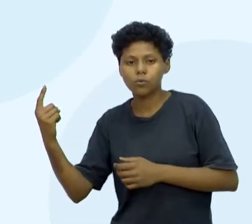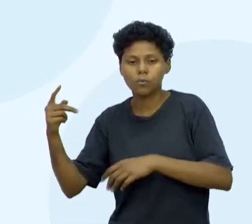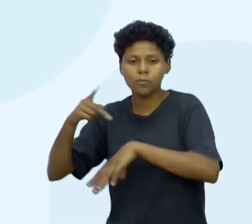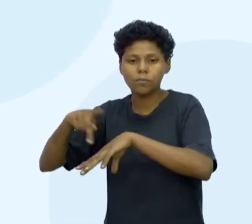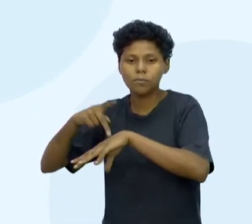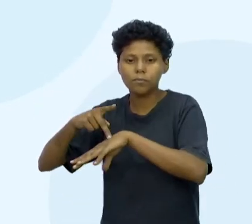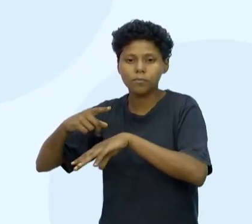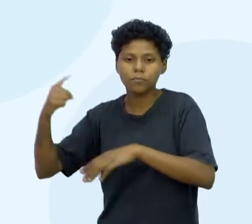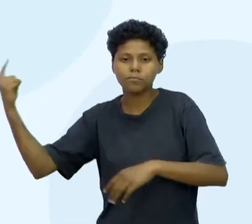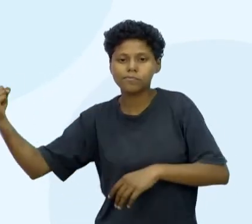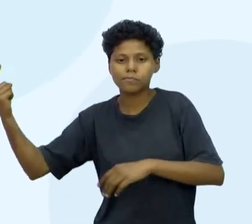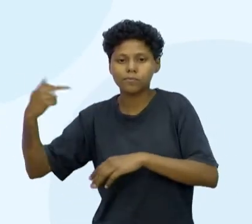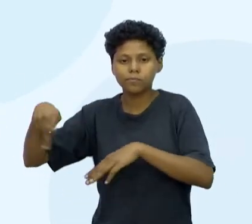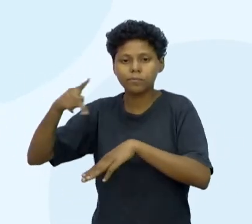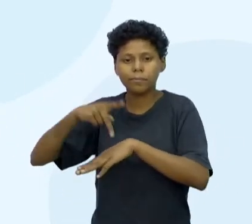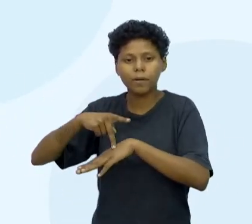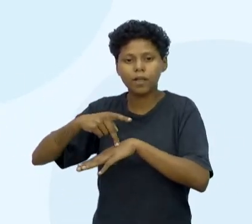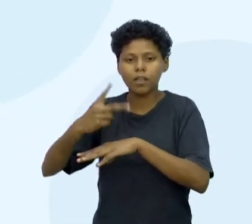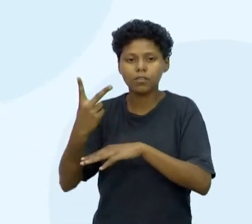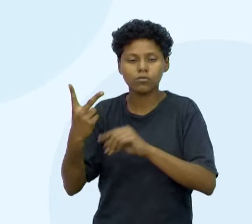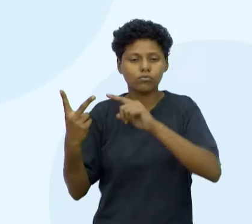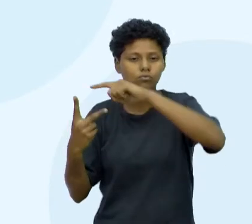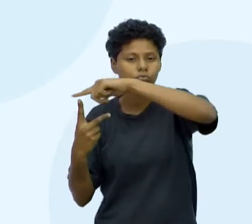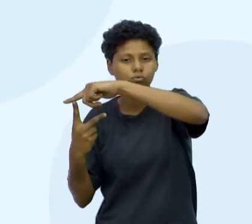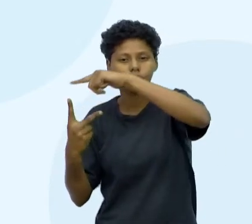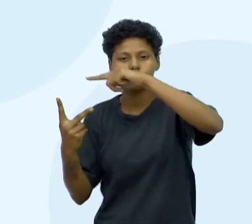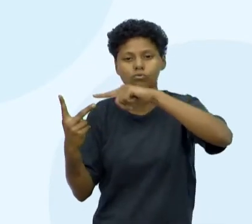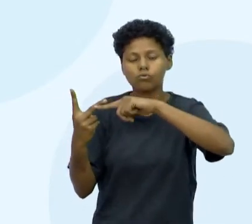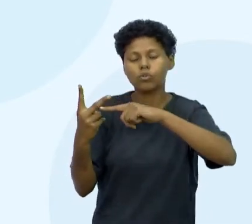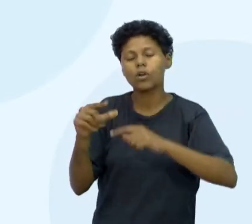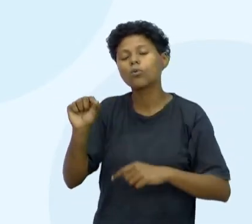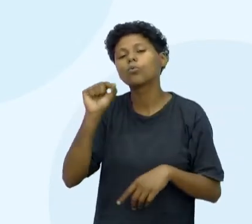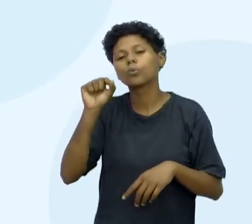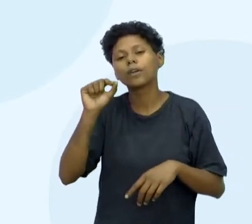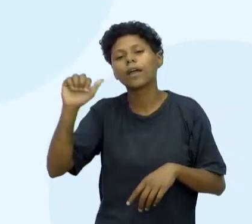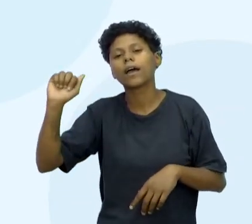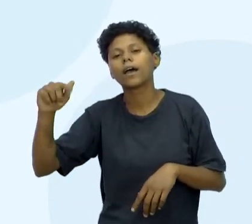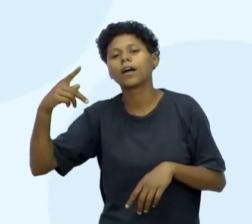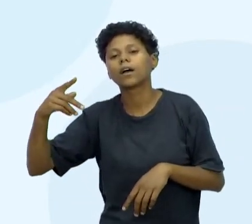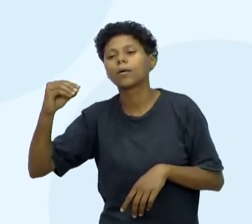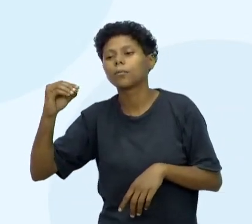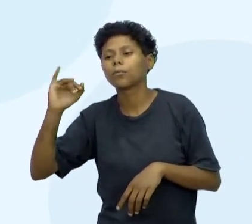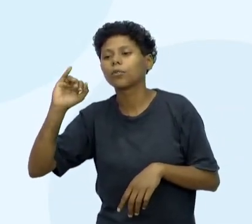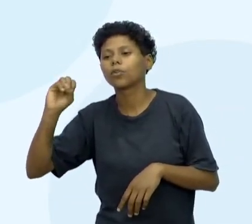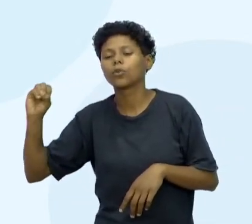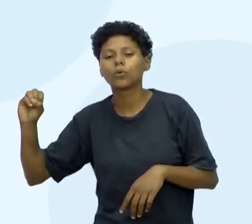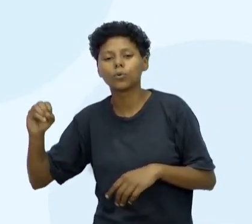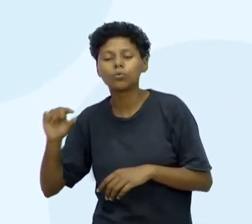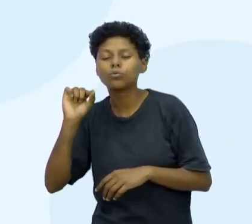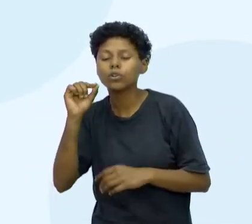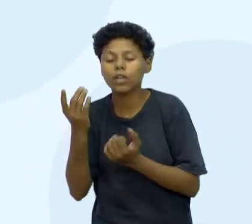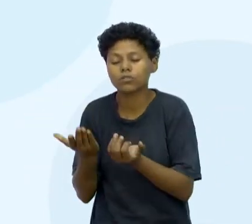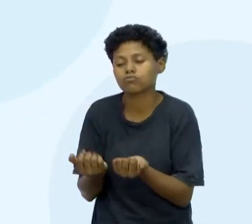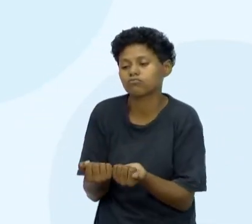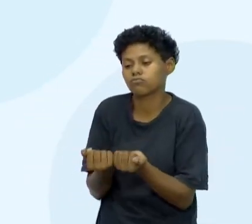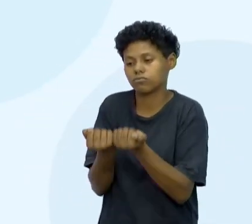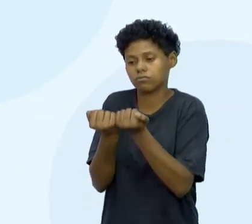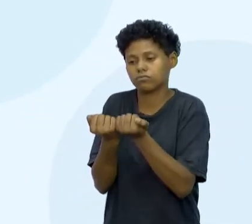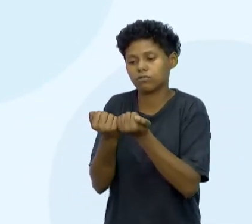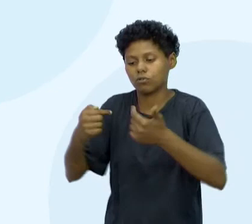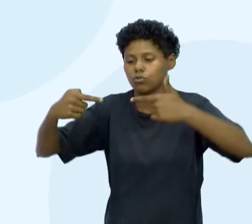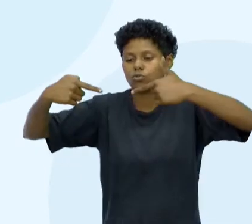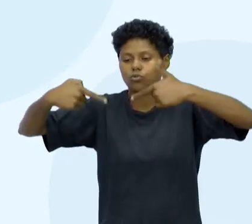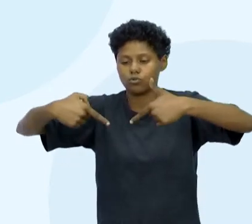escorregue. Ah, mas ela não está escorregando. Ela não está escorregando, primeiro, porque tem atrito. Segundo, porque o peso